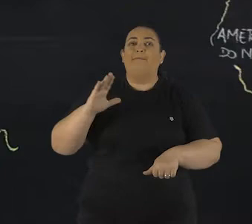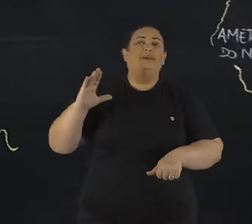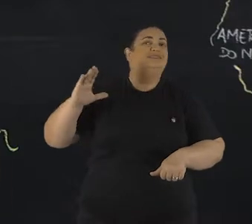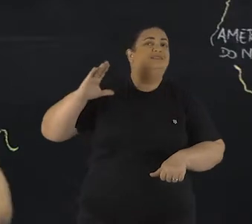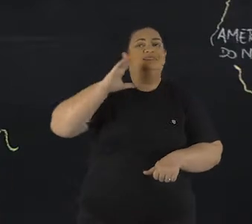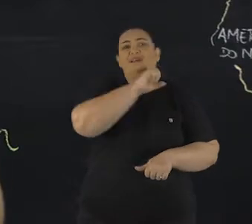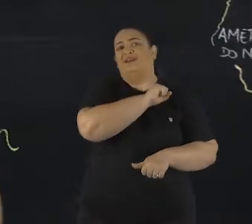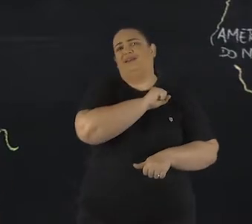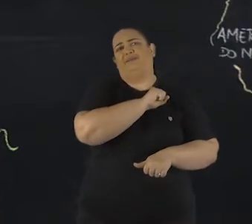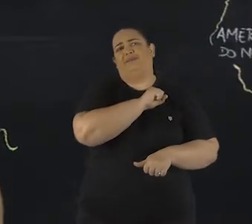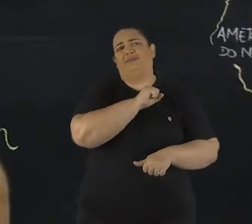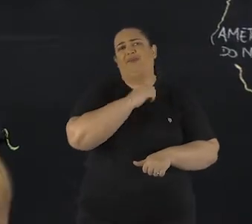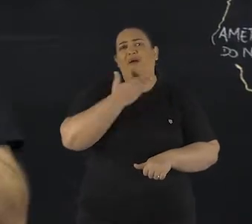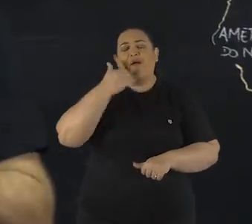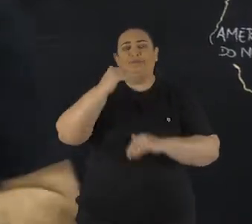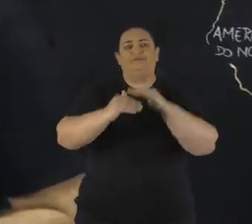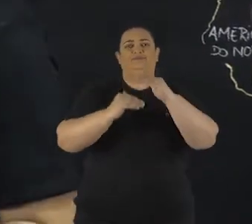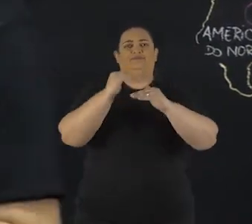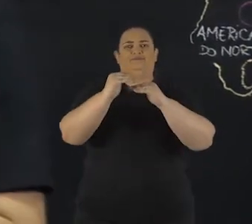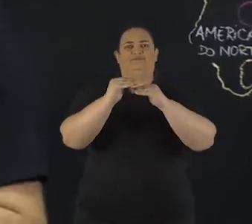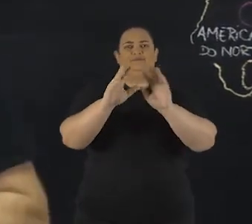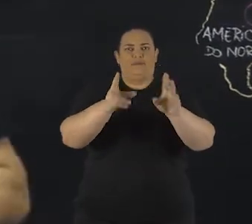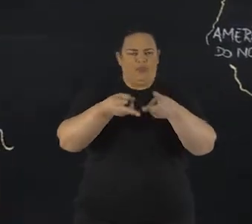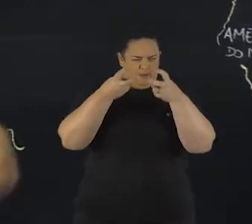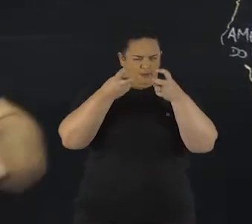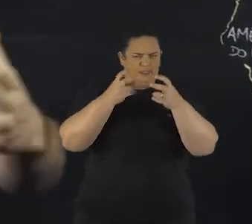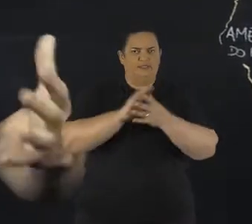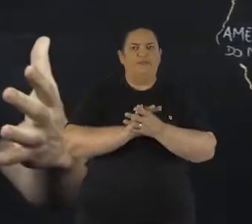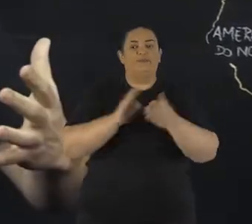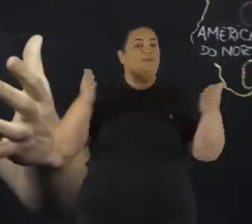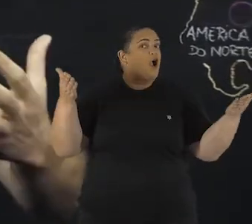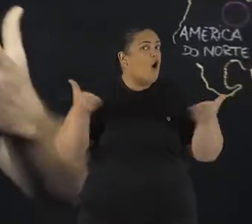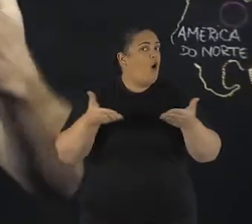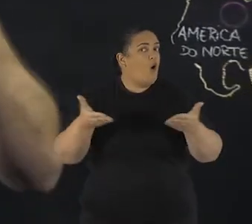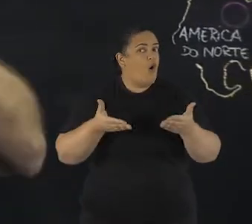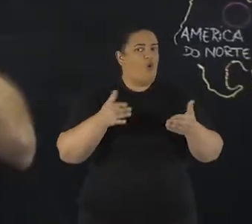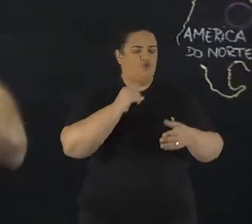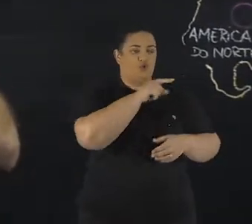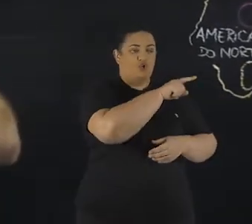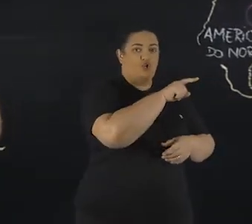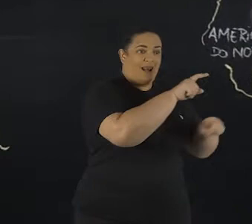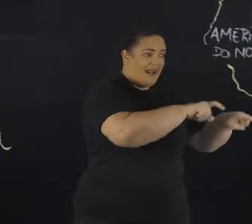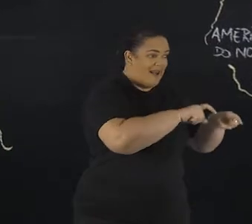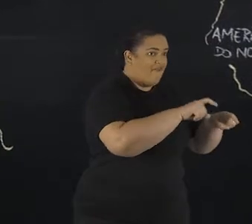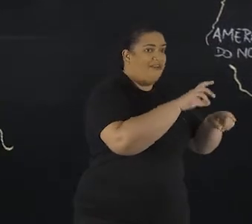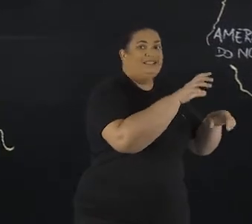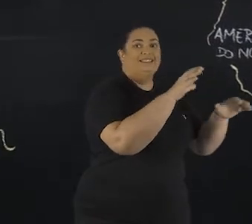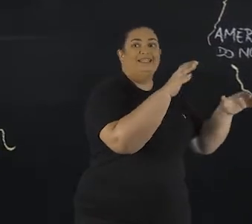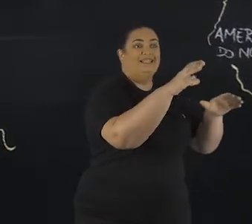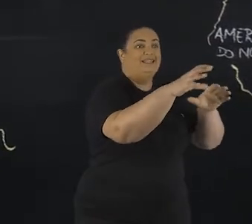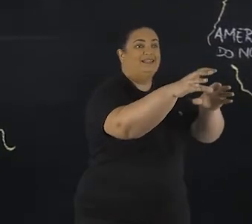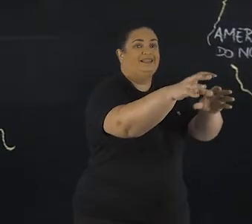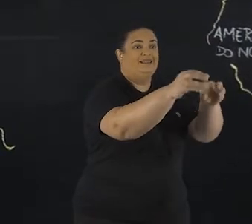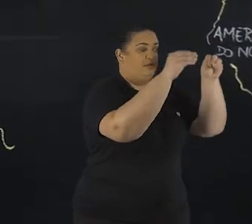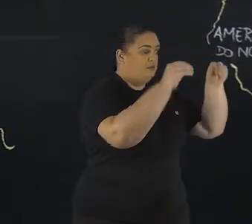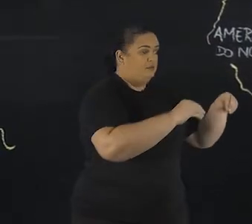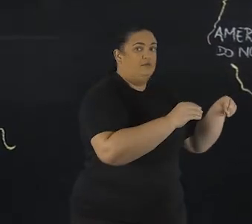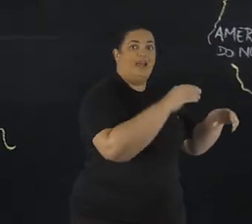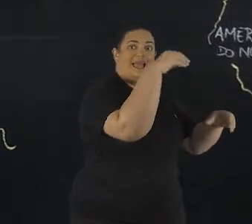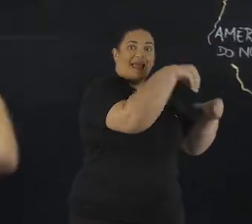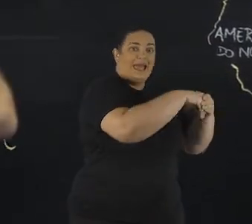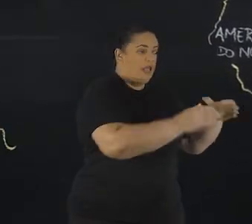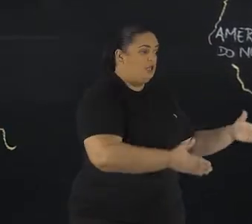ágil, mais desenvolvido. Percebam que a partir de agora, lá na fazenda já colocam um café dentro do container e ele é